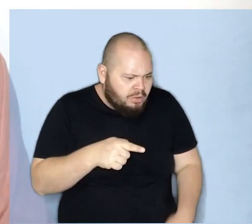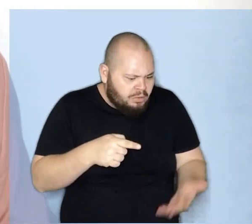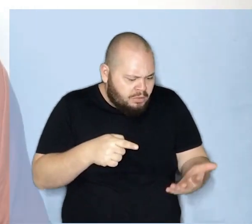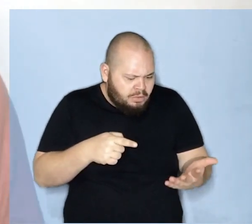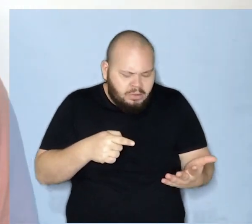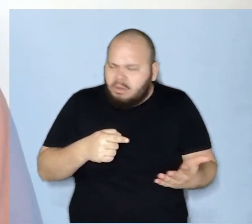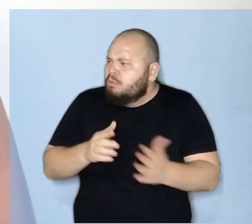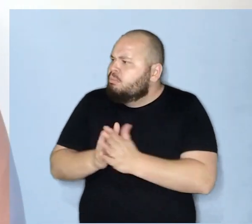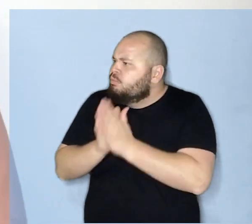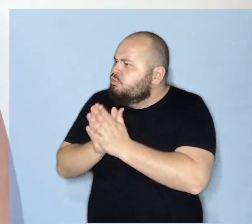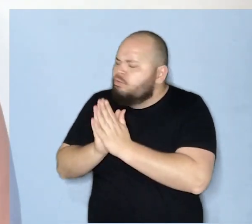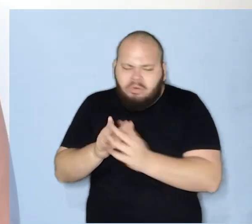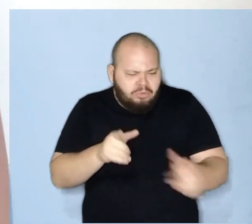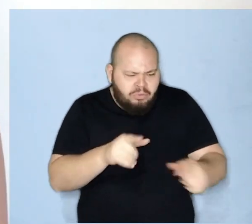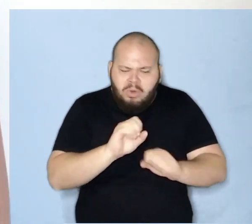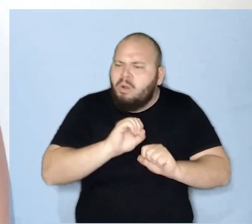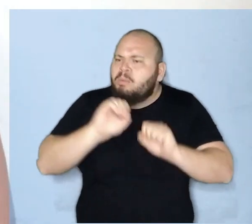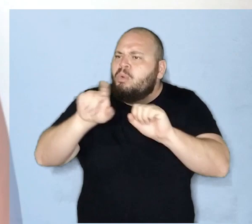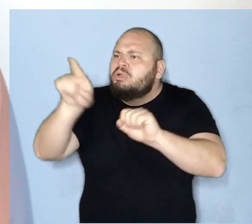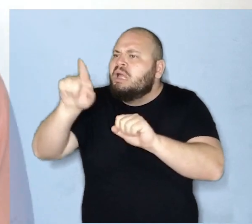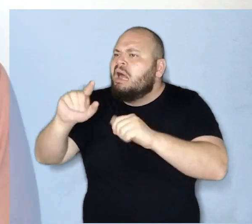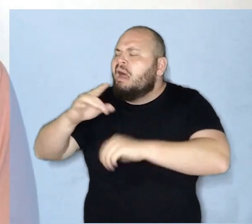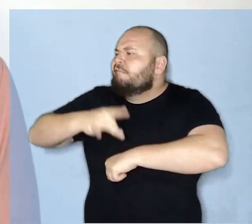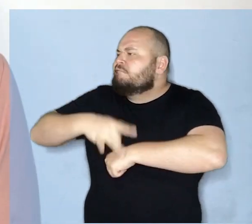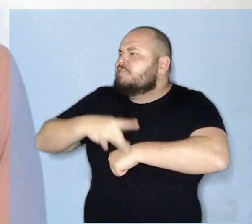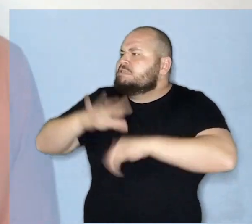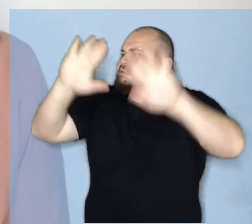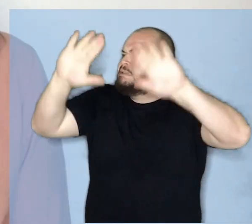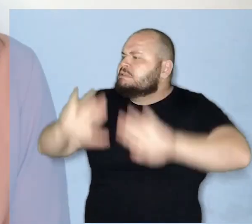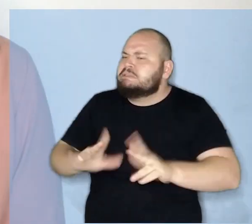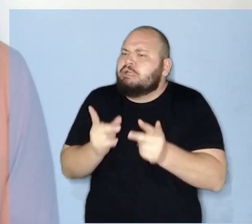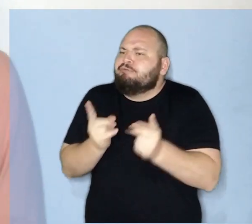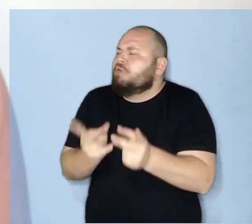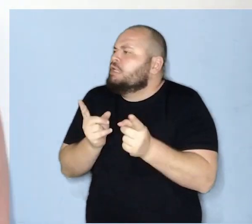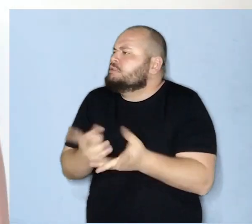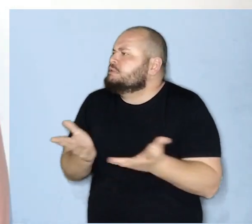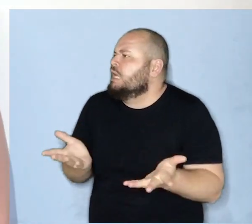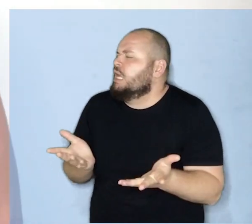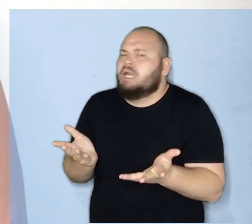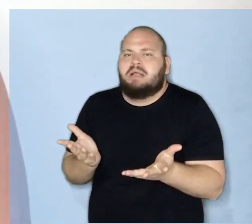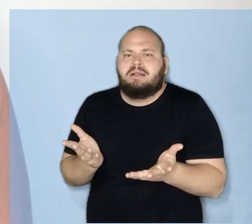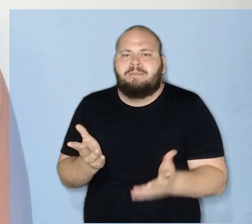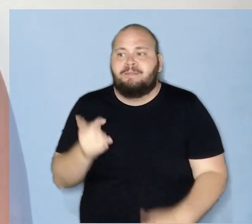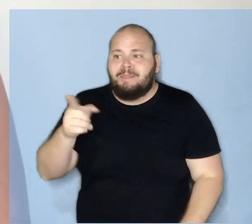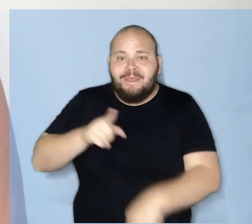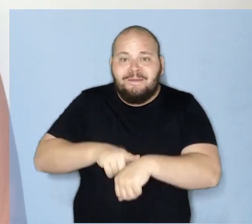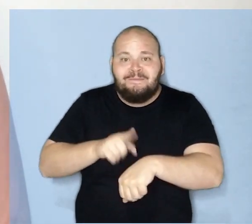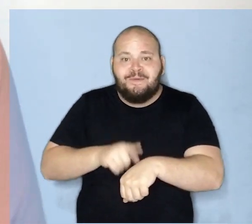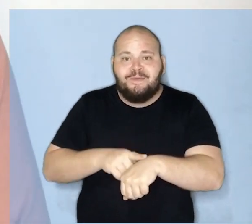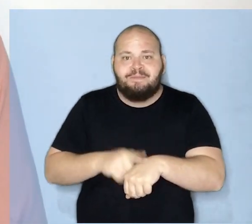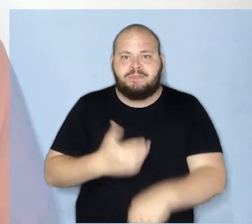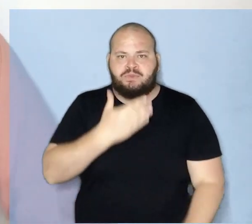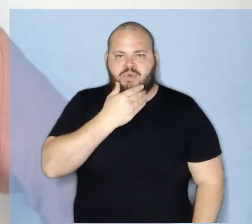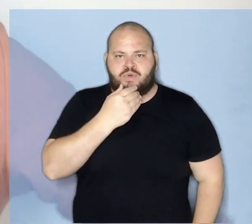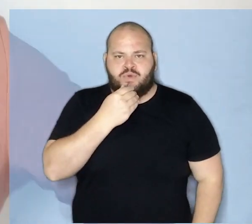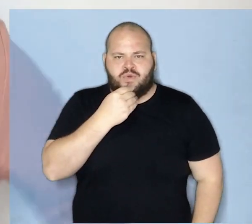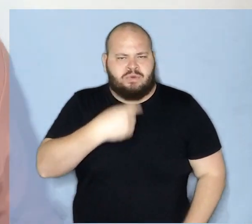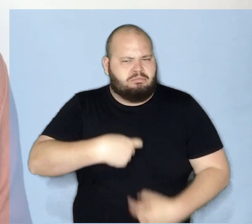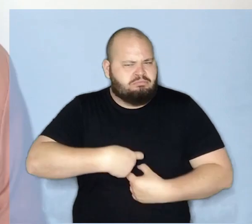favor, coloque-os na vitrine, eles são muito lindos. Nesse momento, ia passando por lá um